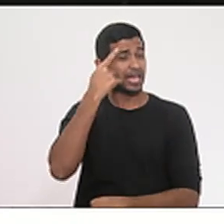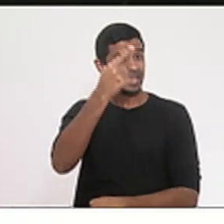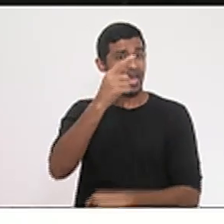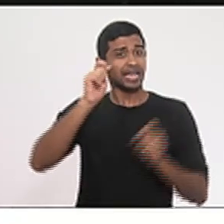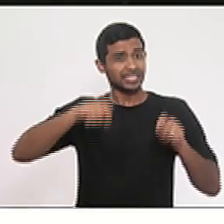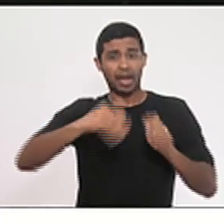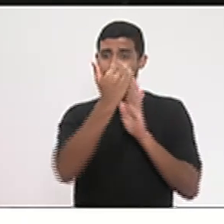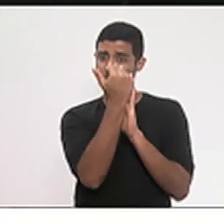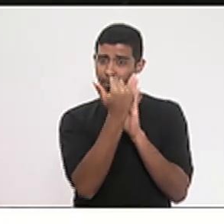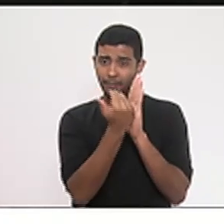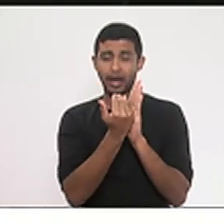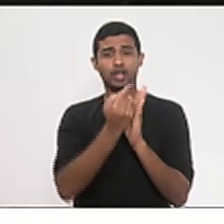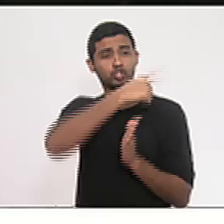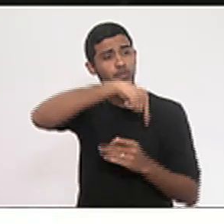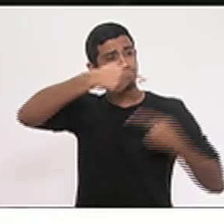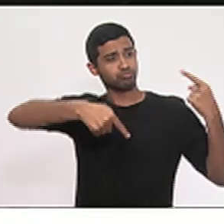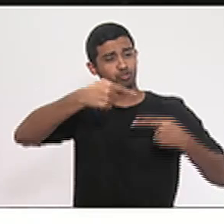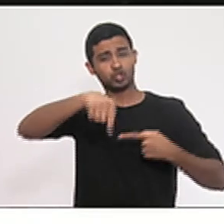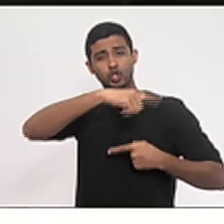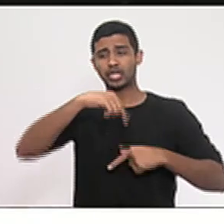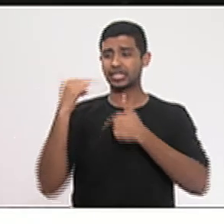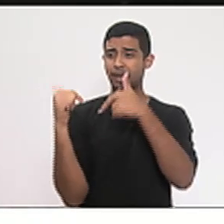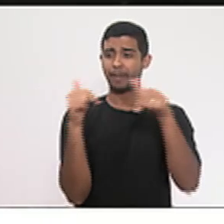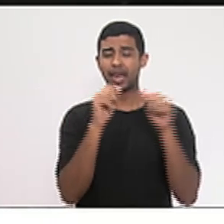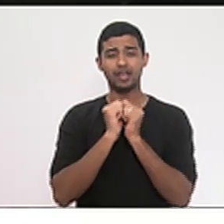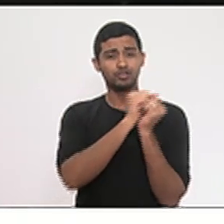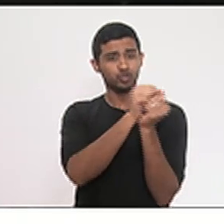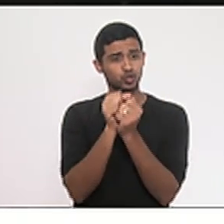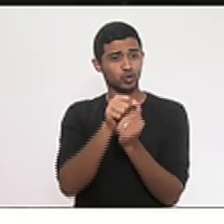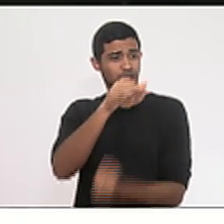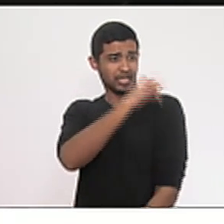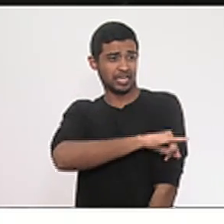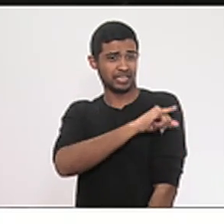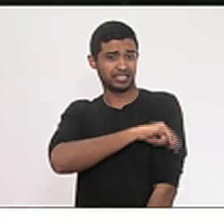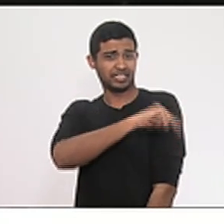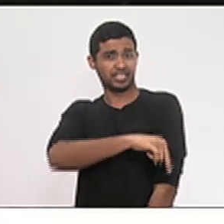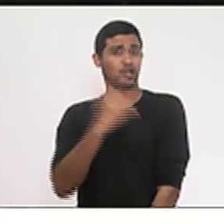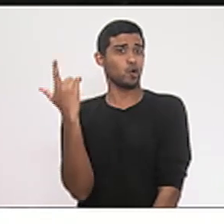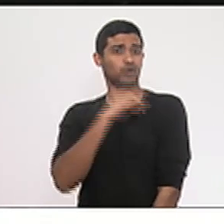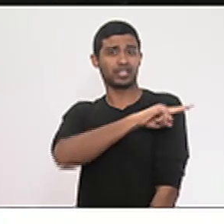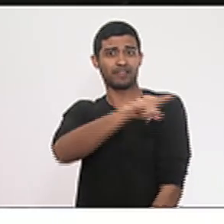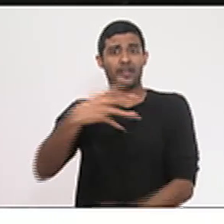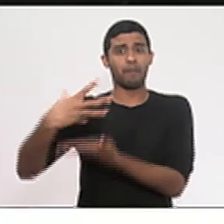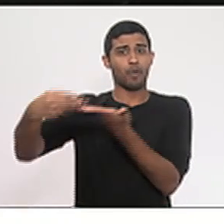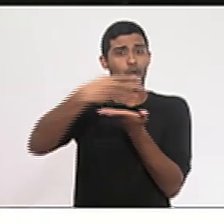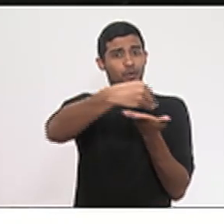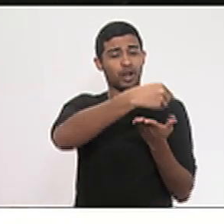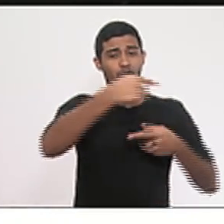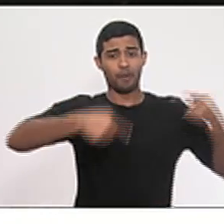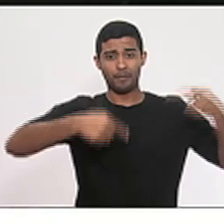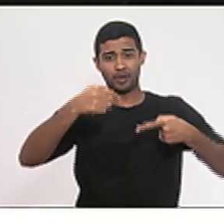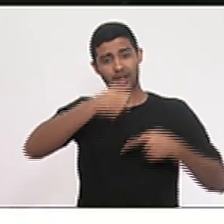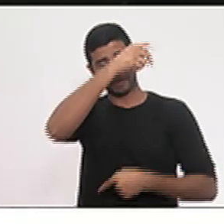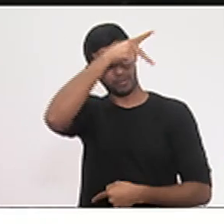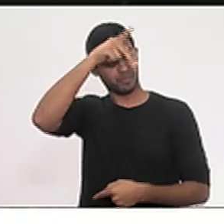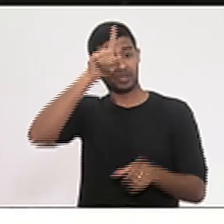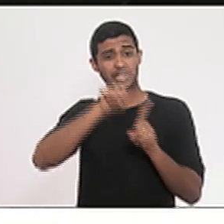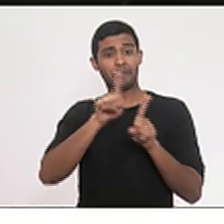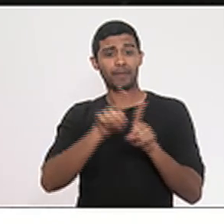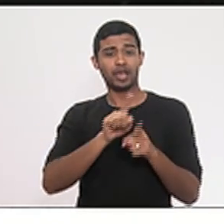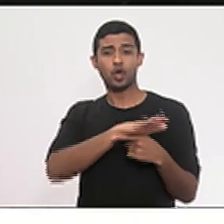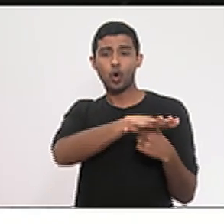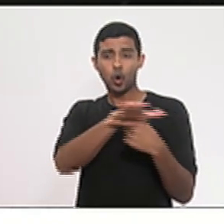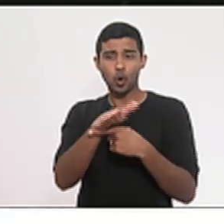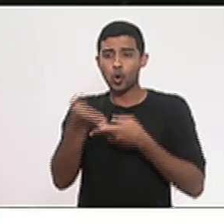discutidas. Vamos trabalhar juntos para fazer o estado do Rio de Janeiro referência em políticas públicas de preservação